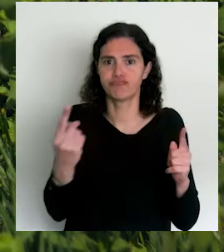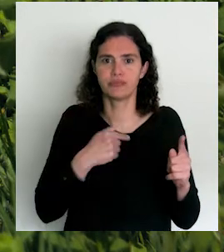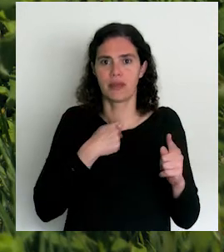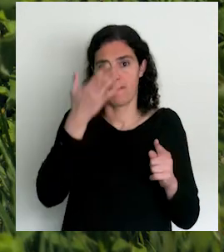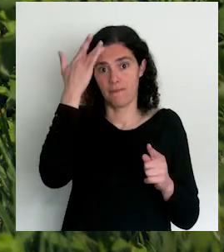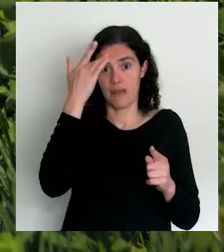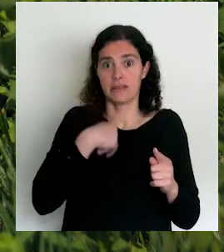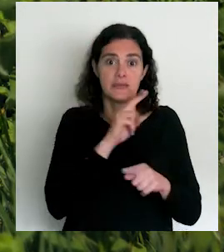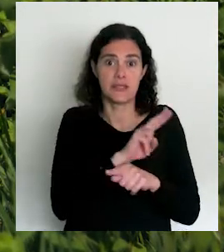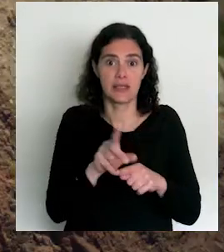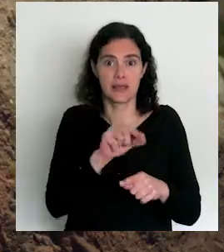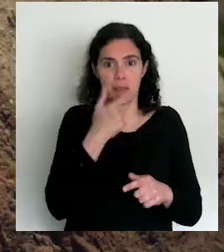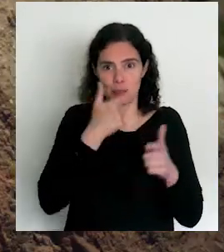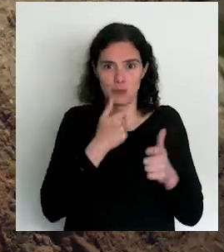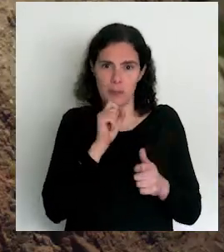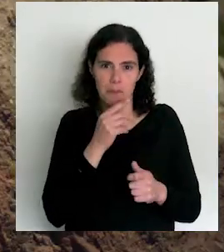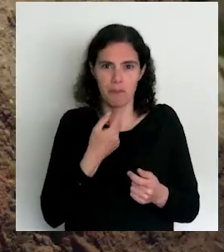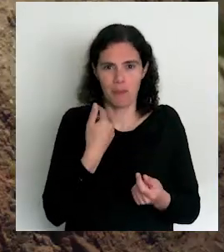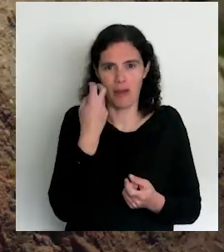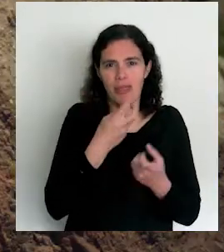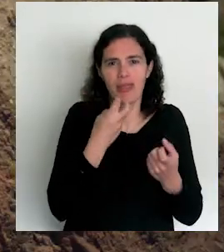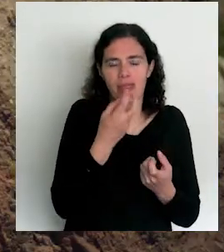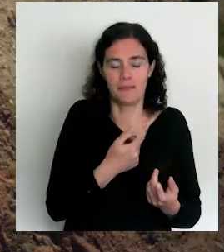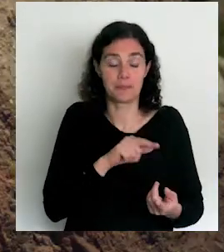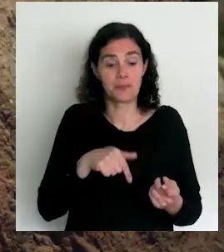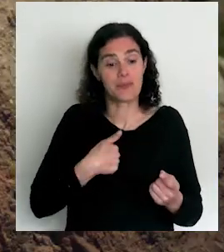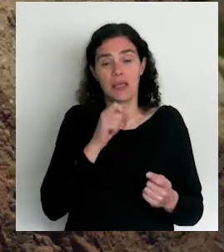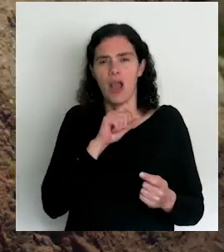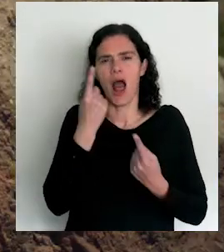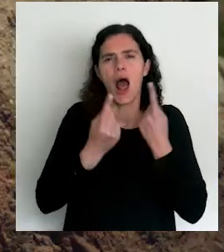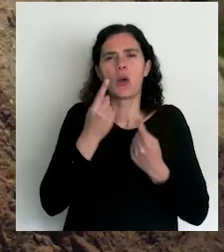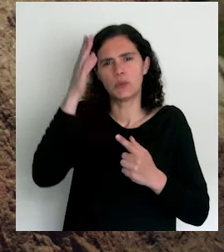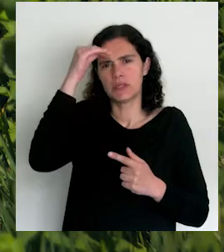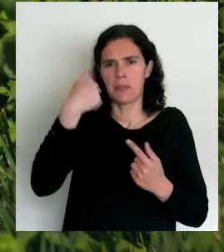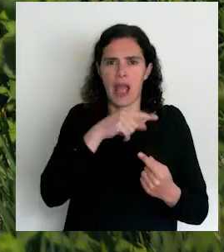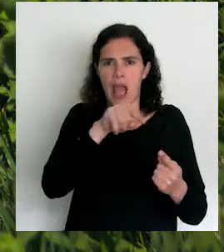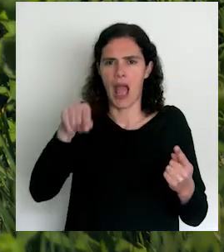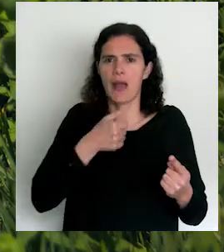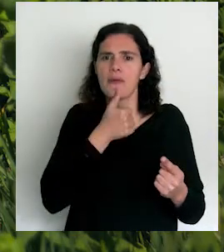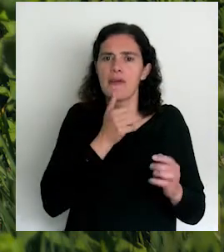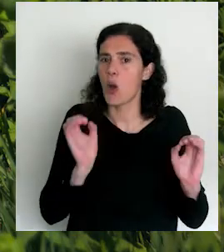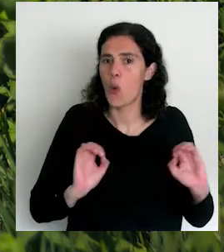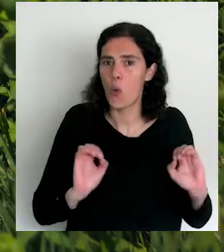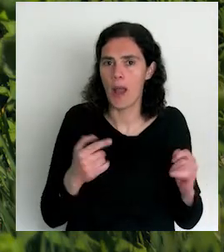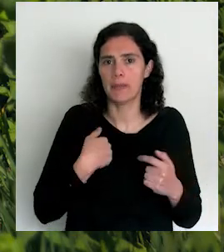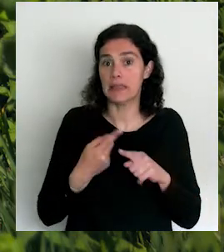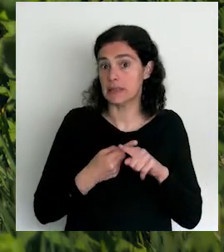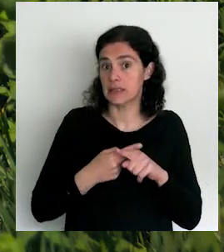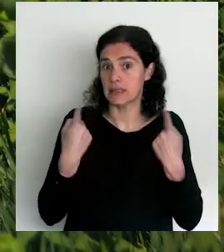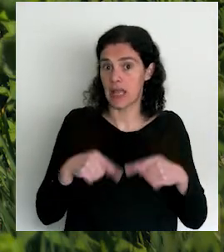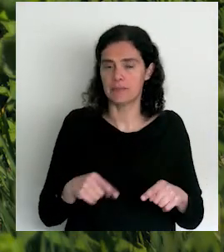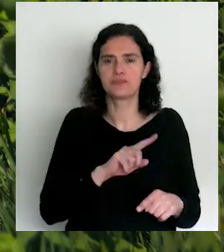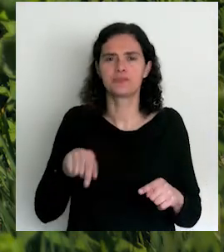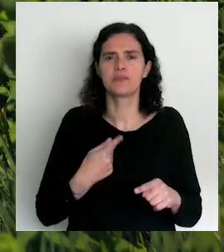forma mais fácil de visitar e de apreciar pelo público. Também houve o esforço de colocar aqui algumas espécies comuns que não estão ameaçadas, mas que